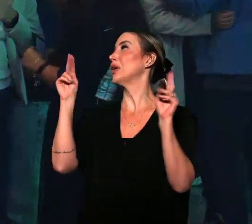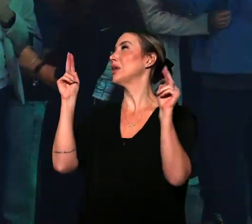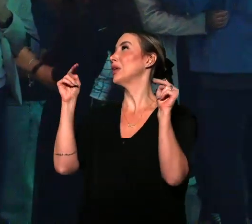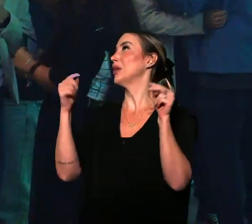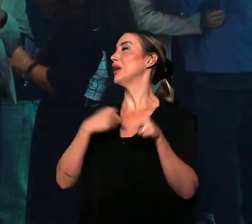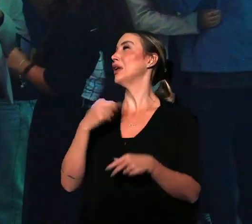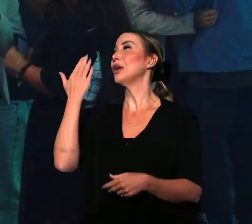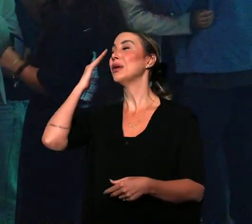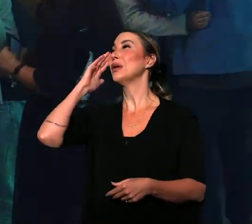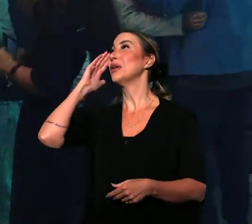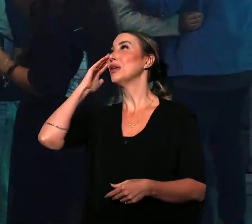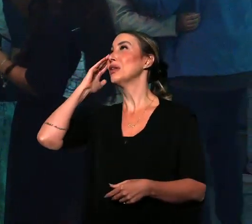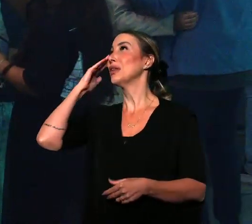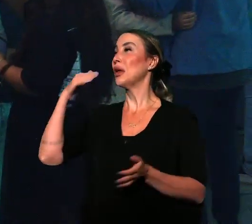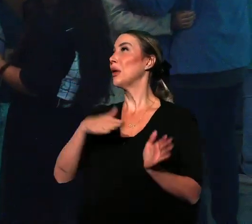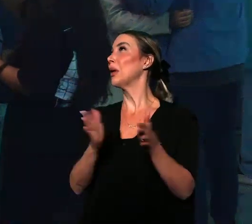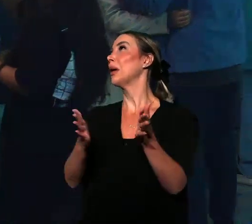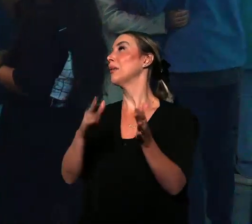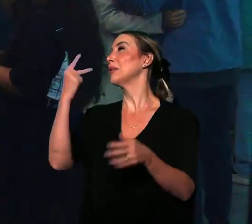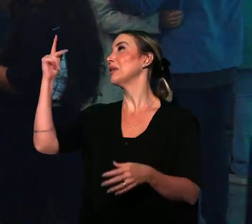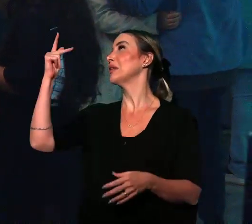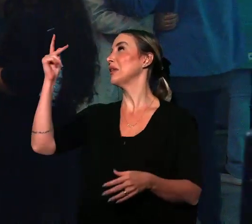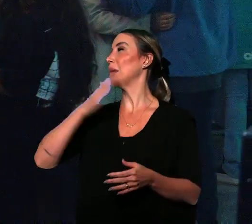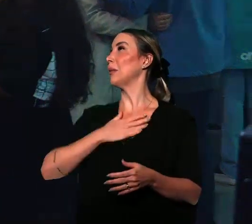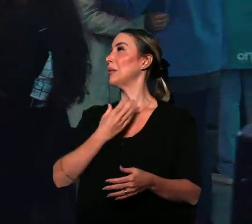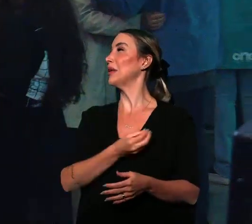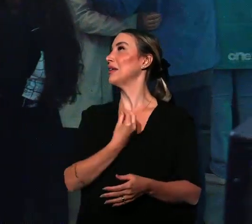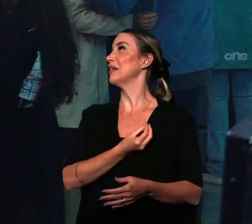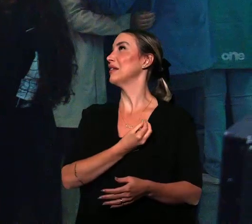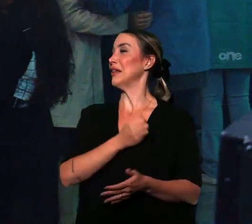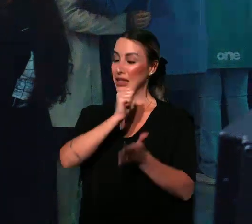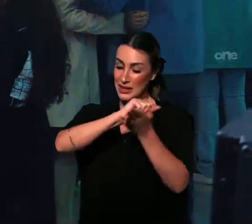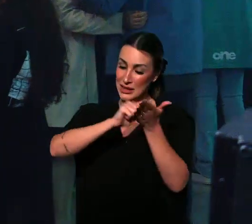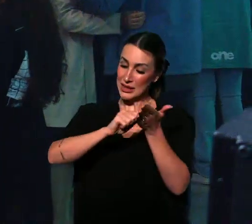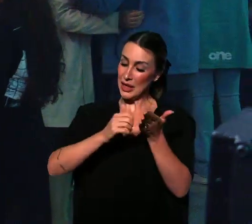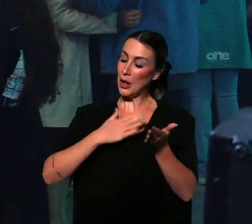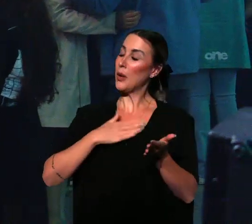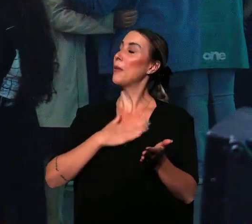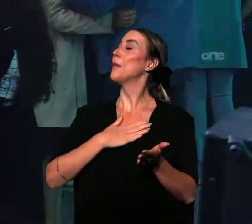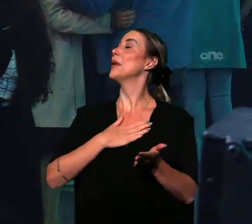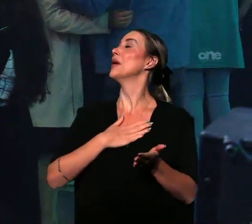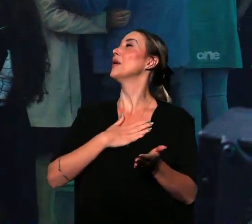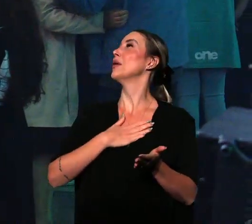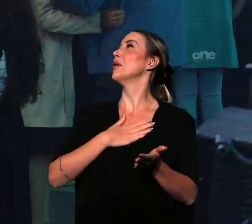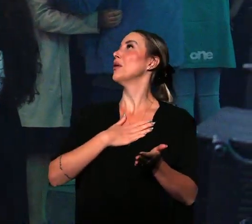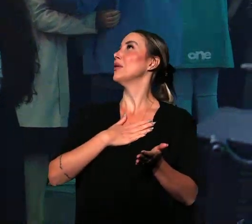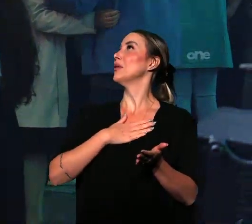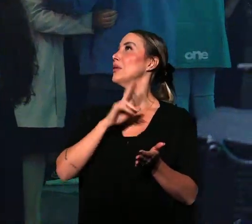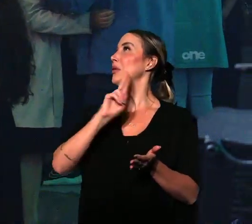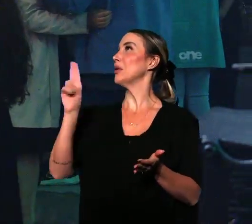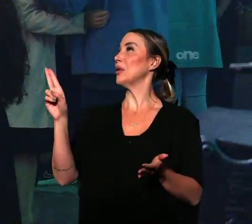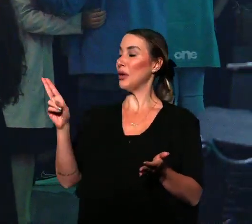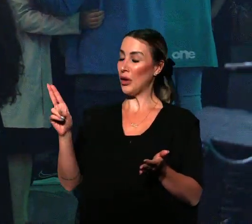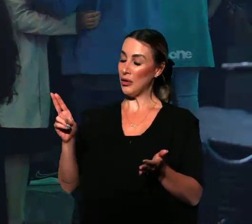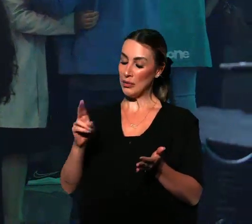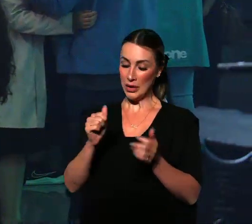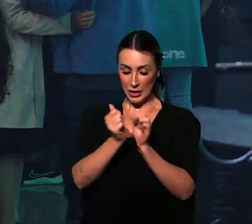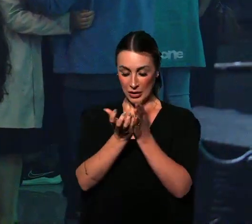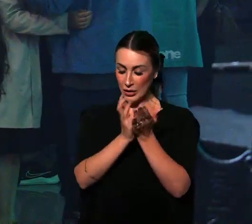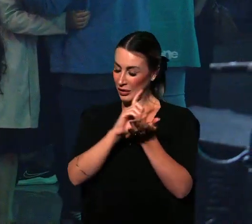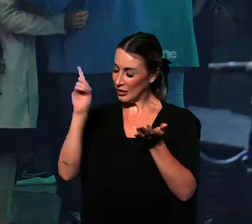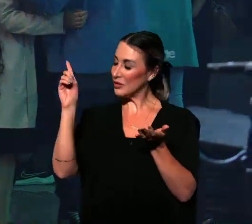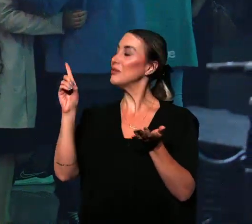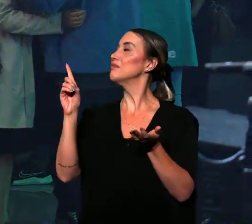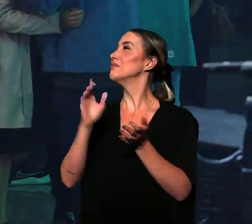do Senhor para a minha vida. Que eu possa caminhar em unidade. Escreve meu nome no livro da vida. Eu não quero mais andar sozinho. Eu quero ler a Tua palavra,